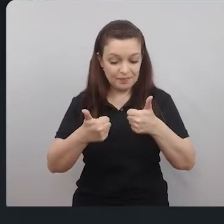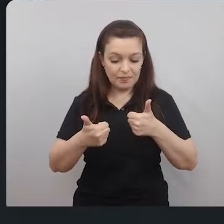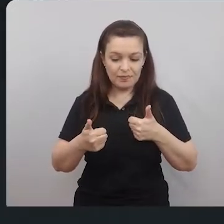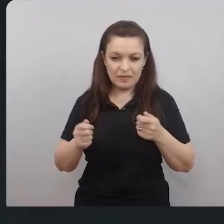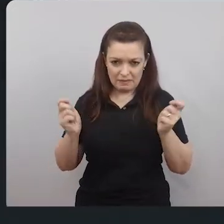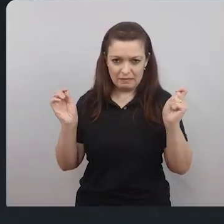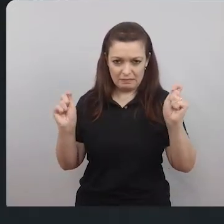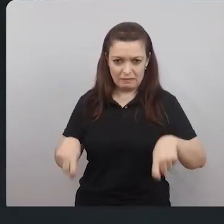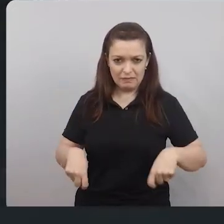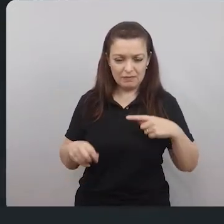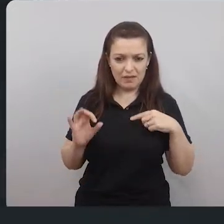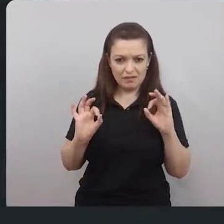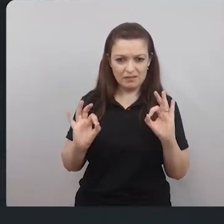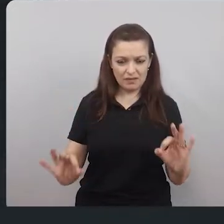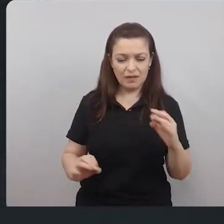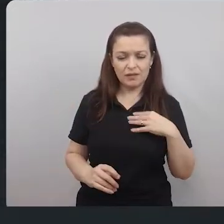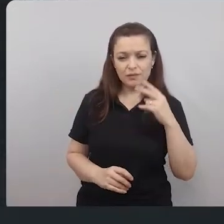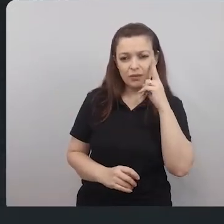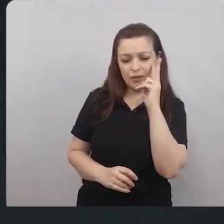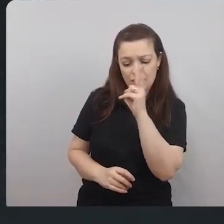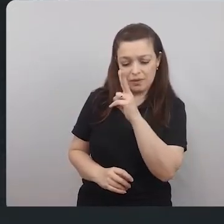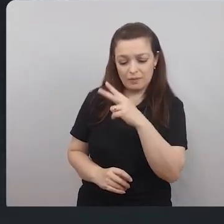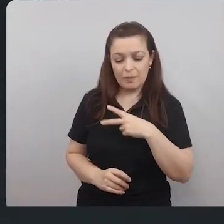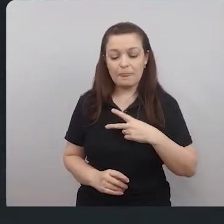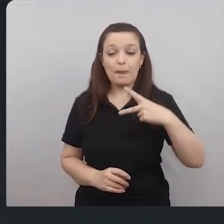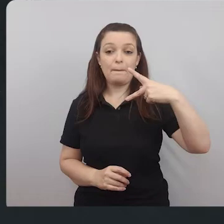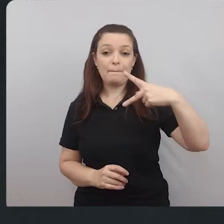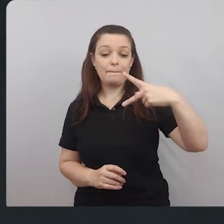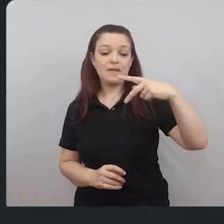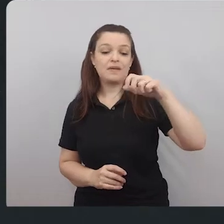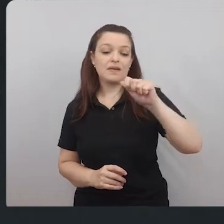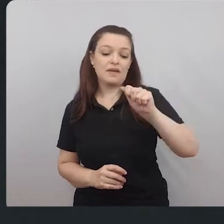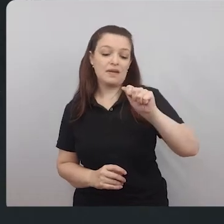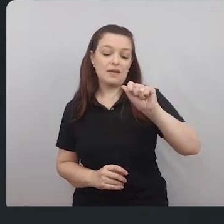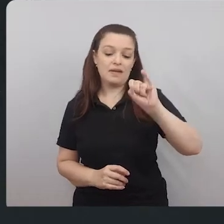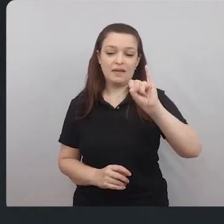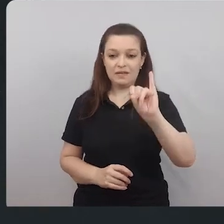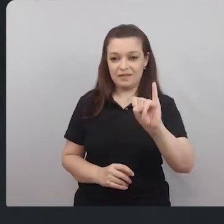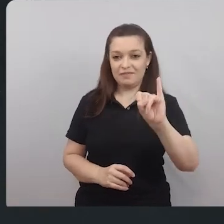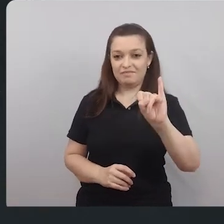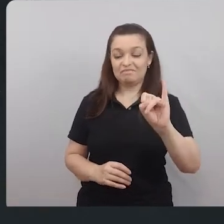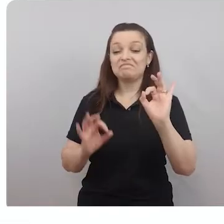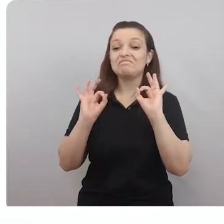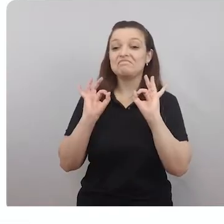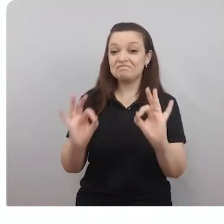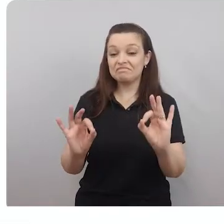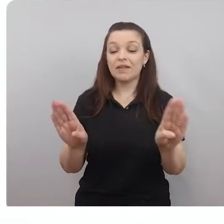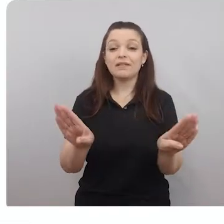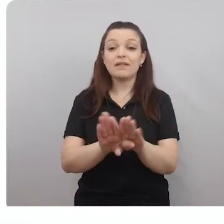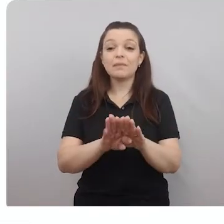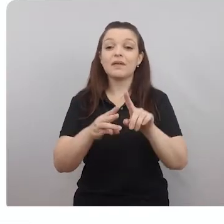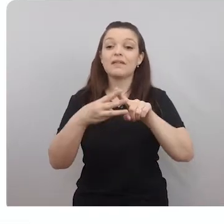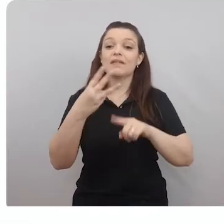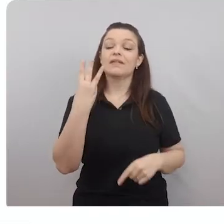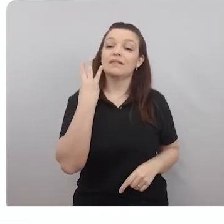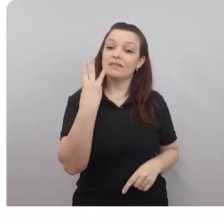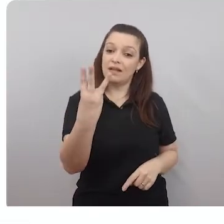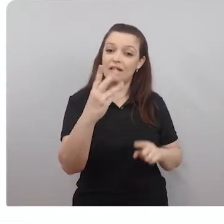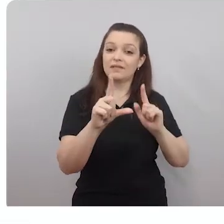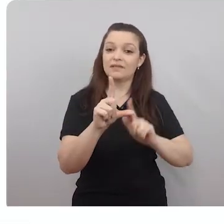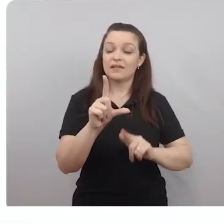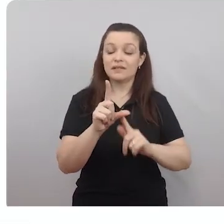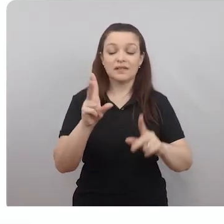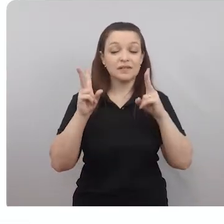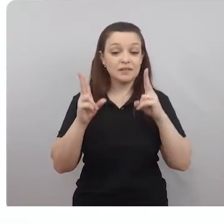Muito bem. Será que é isso mesmo? O P, o A e o I. Três letras também,